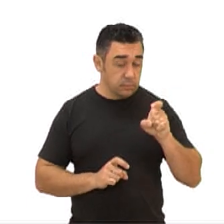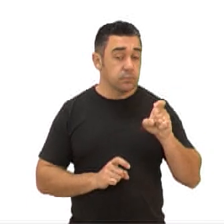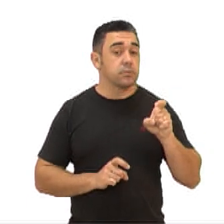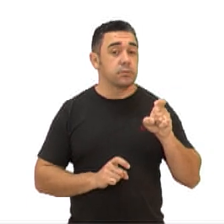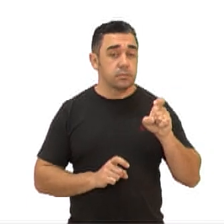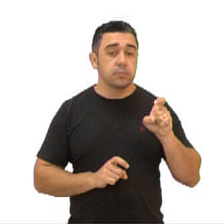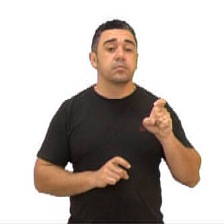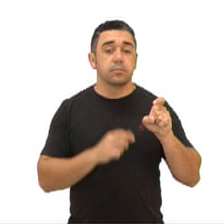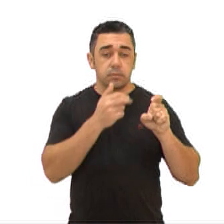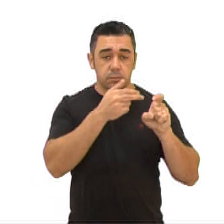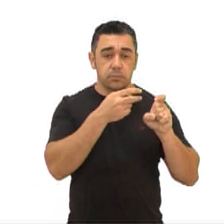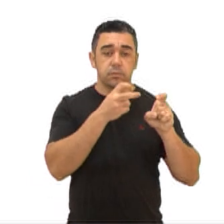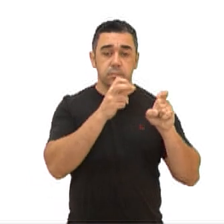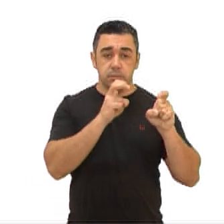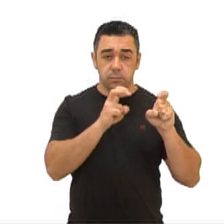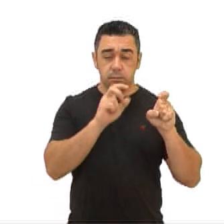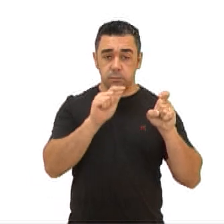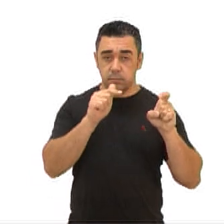ao quadrado.